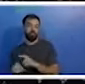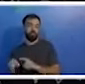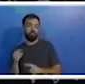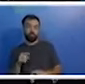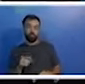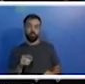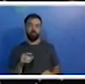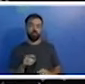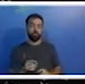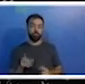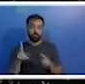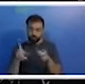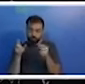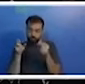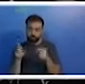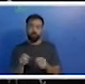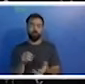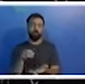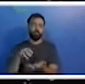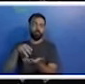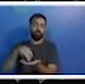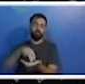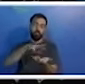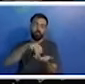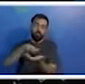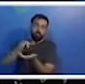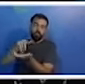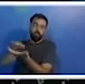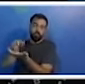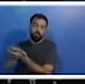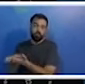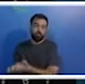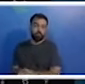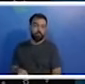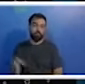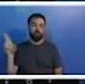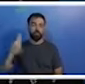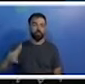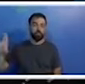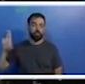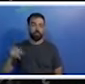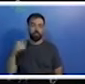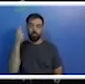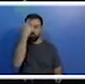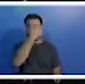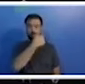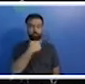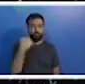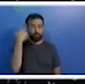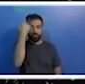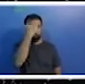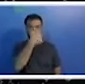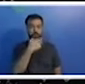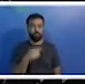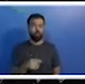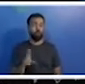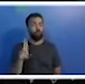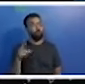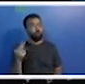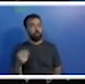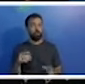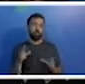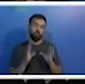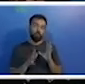vocês viram que elas estão transmitindo várias mensagens inclusive vocês podem transmitir várias outras utilizando apenas os